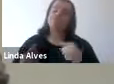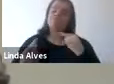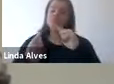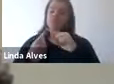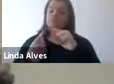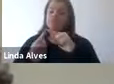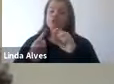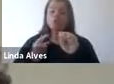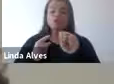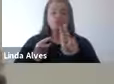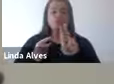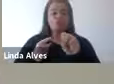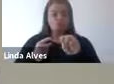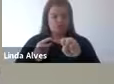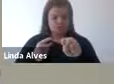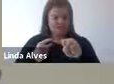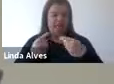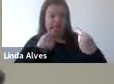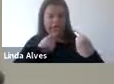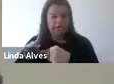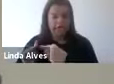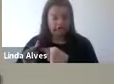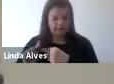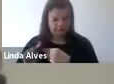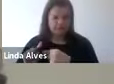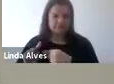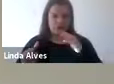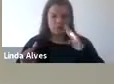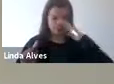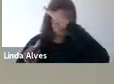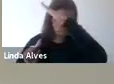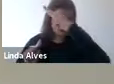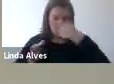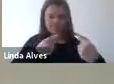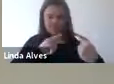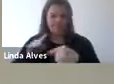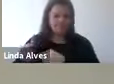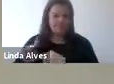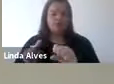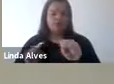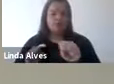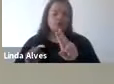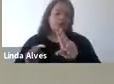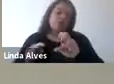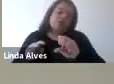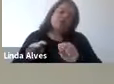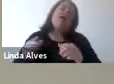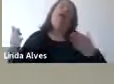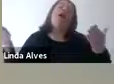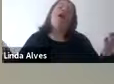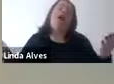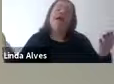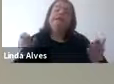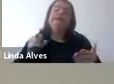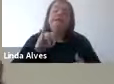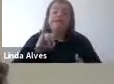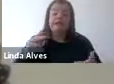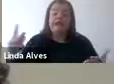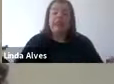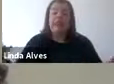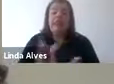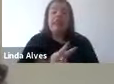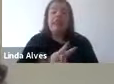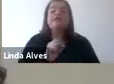SUS, que ele atacou o SUS. Né? O SUS, meu Deus, se não fosse o SUS aqui, quanto seria o número de mortes